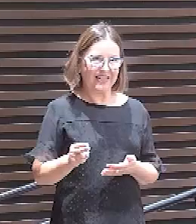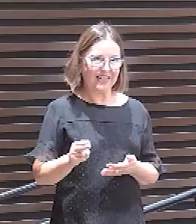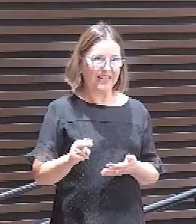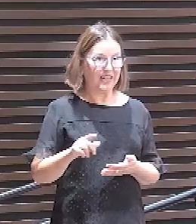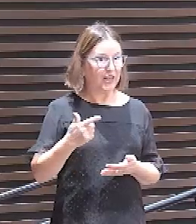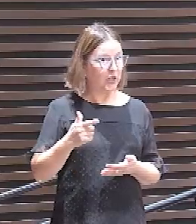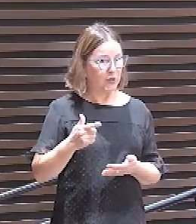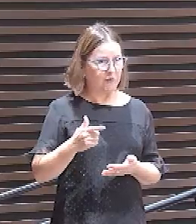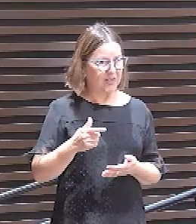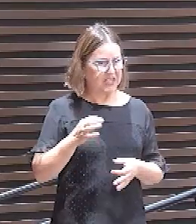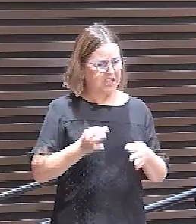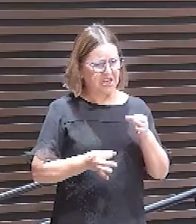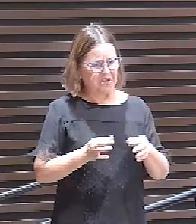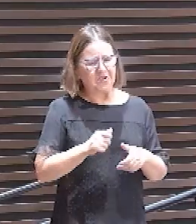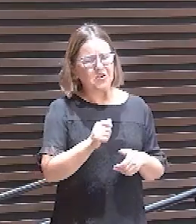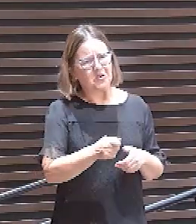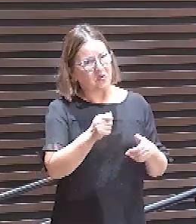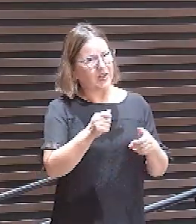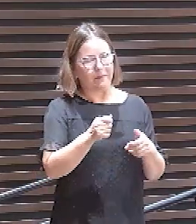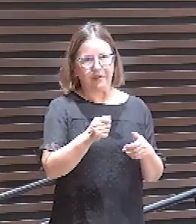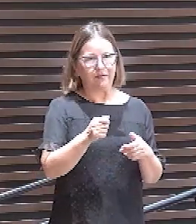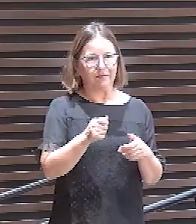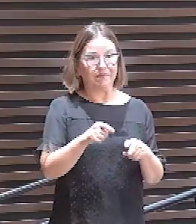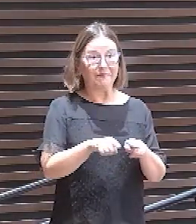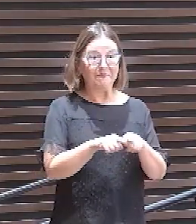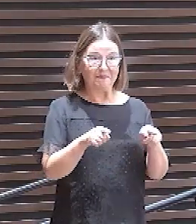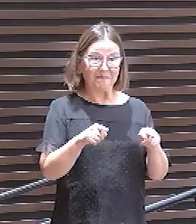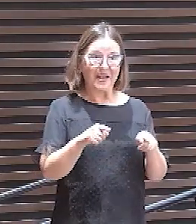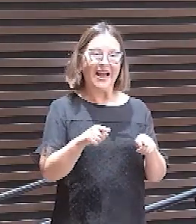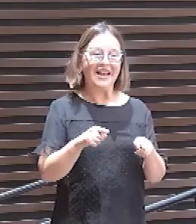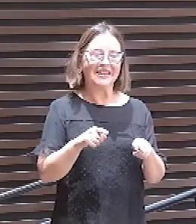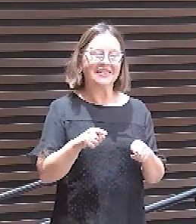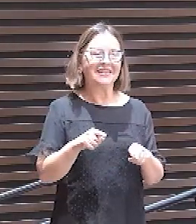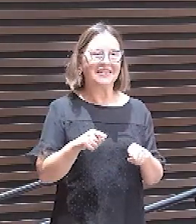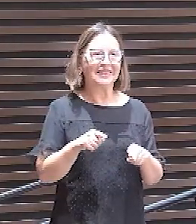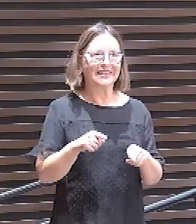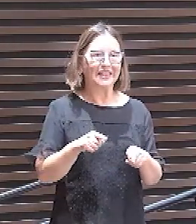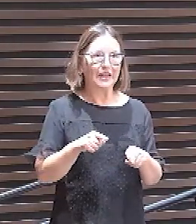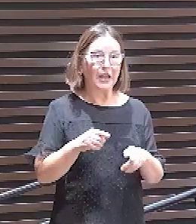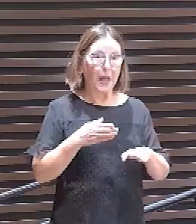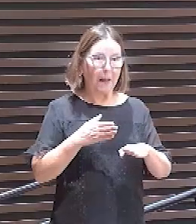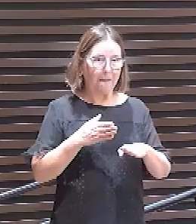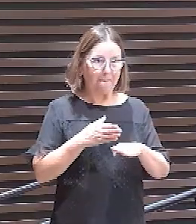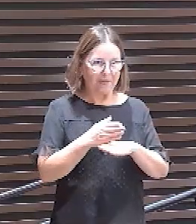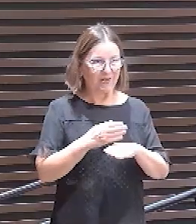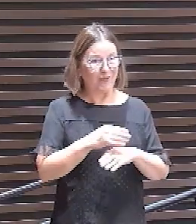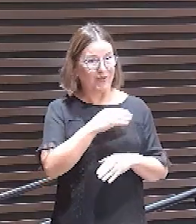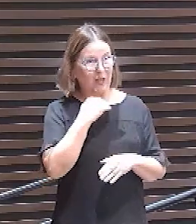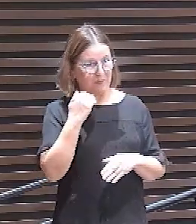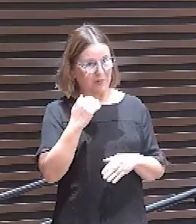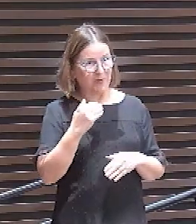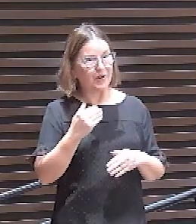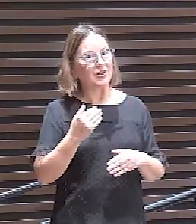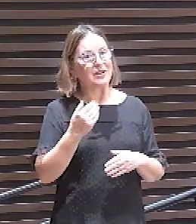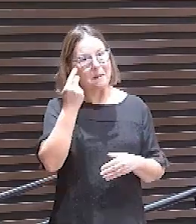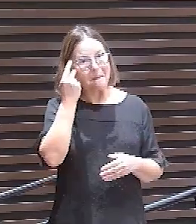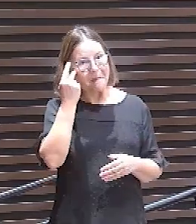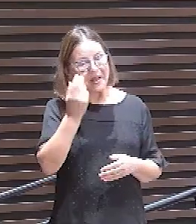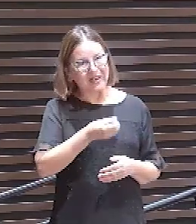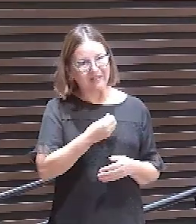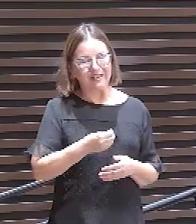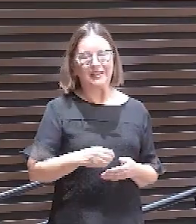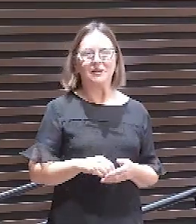Será que tem alguma relação aqui nessa realidade?